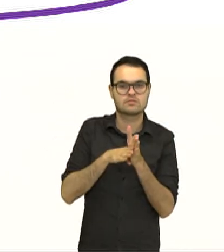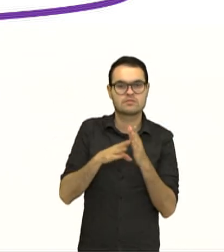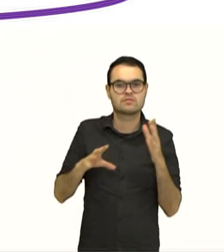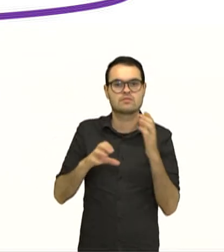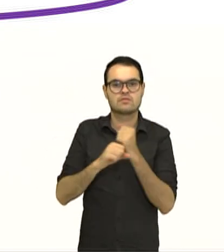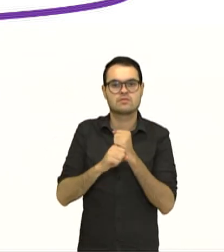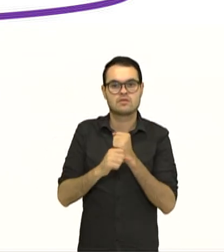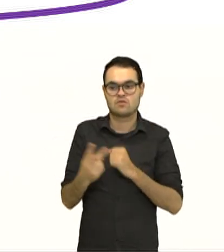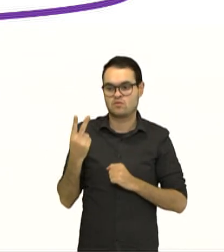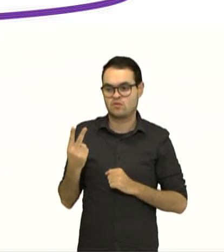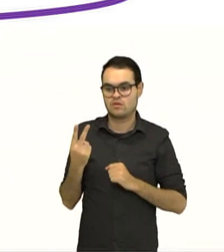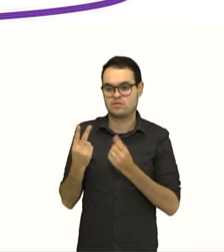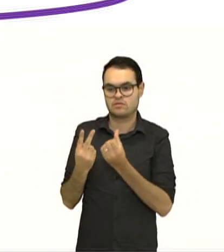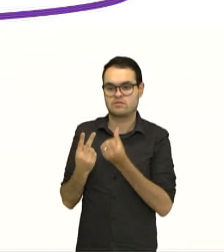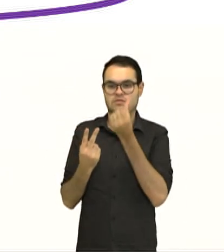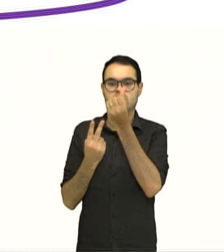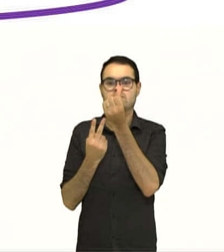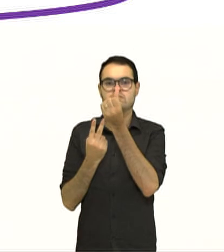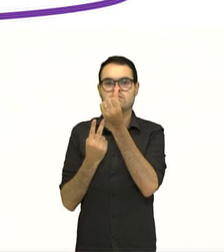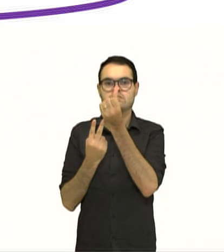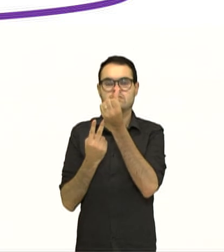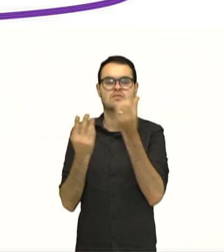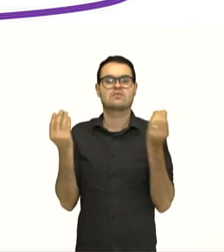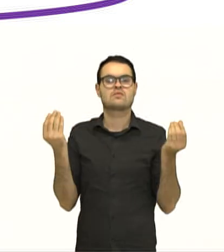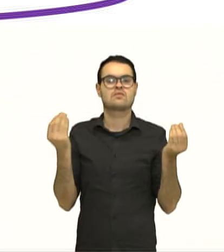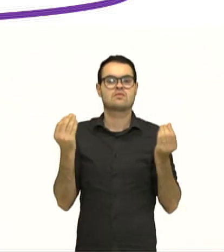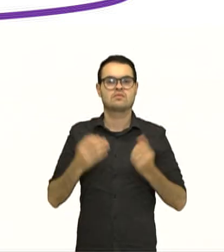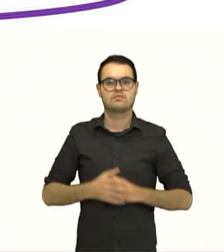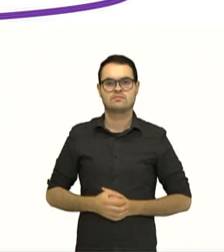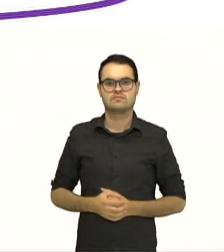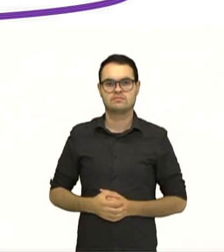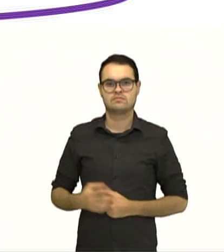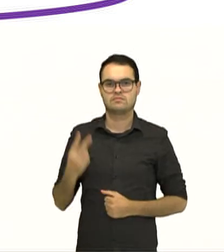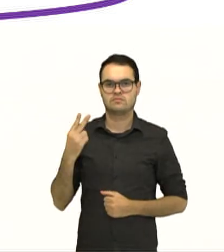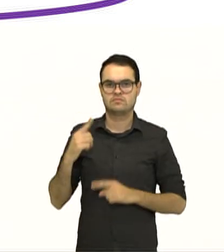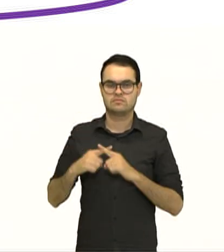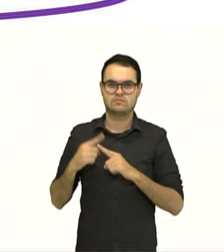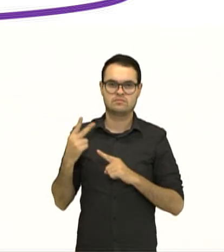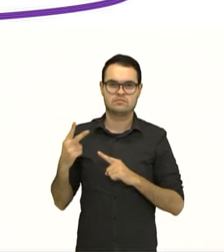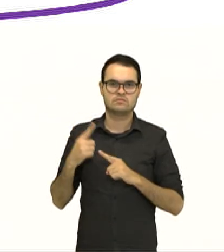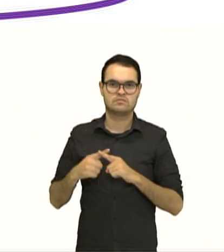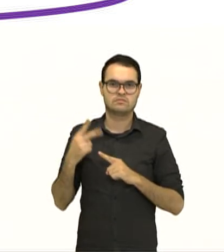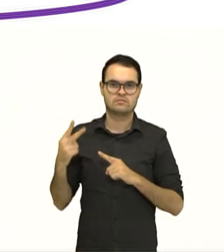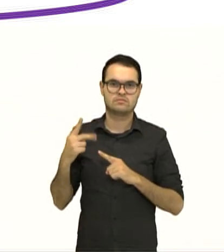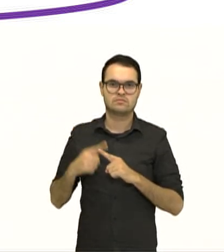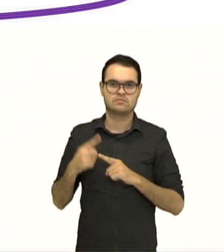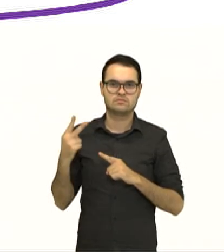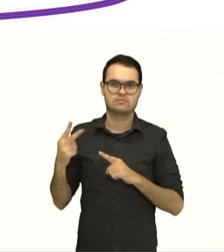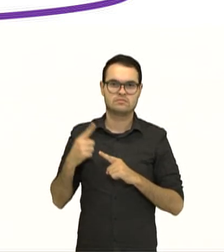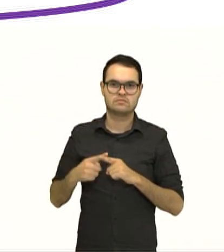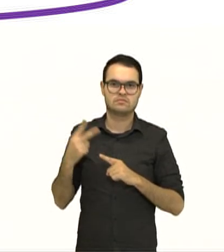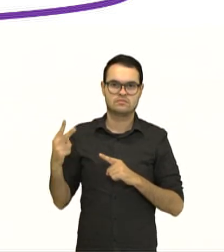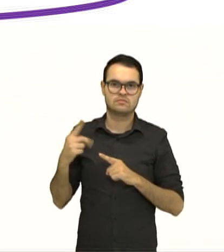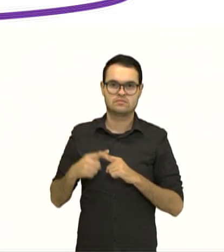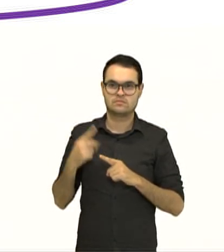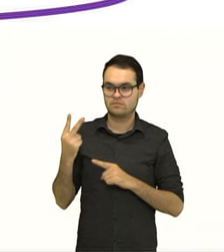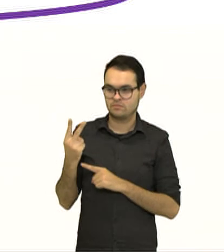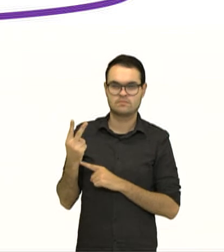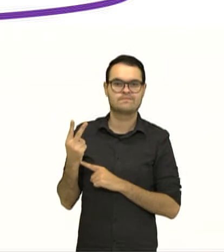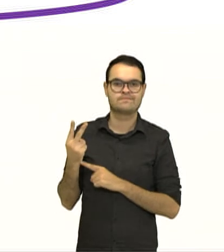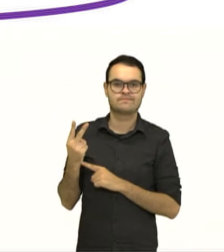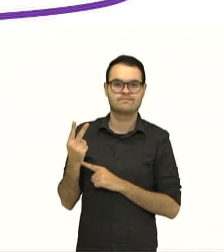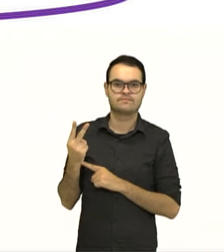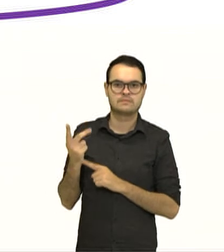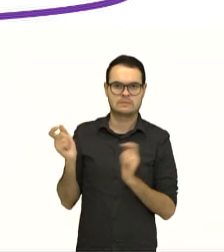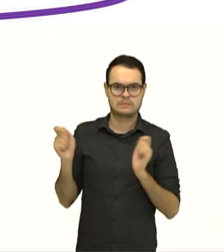elevado à sexta. Como que fica o 2 elevado à sexta? 2 vezes 2, vezes 2, vezes 2, vezes 2, vezes 2.